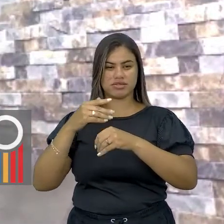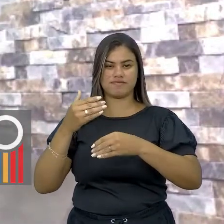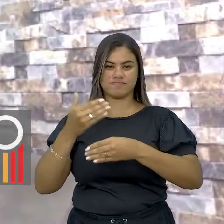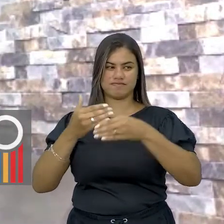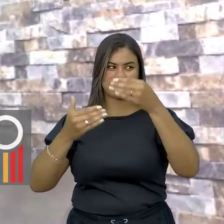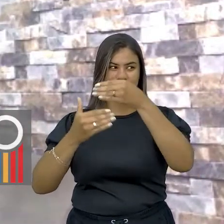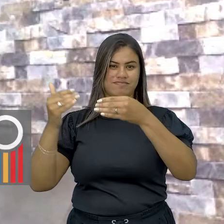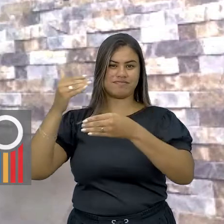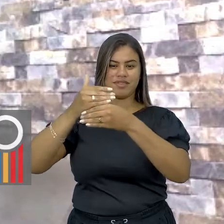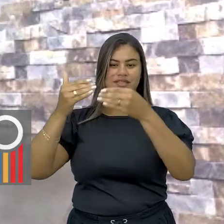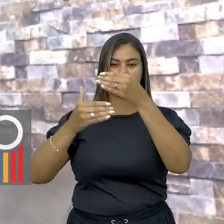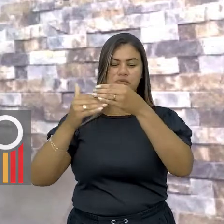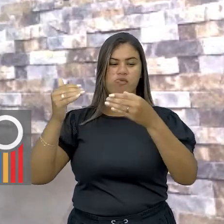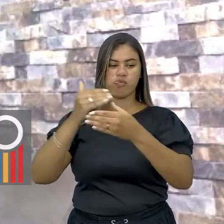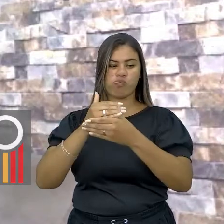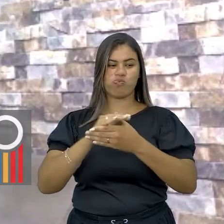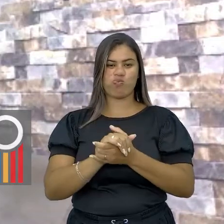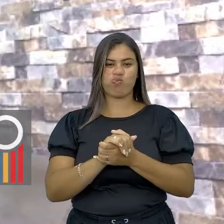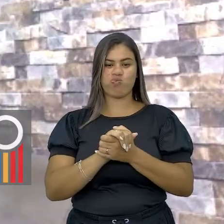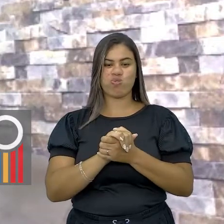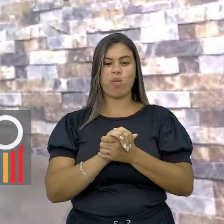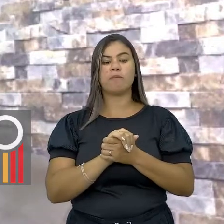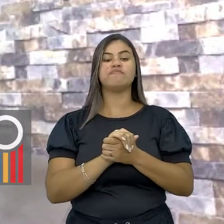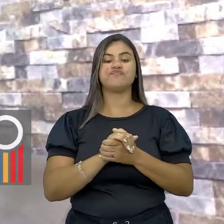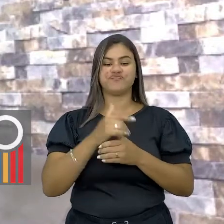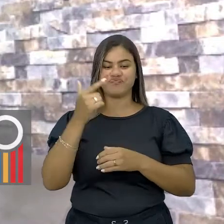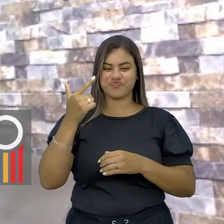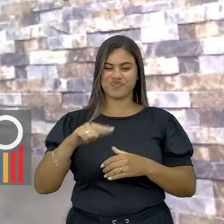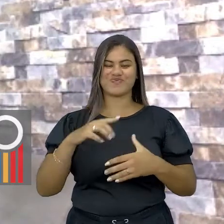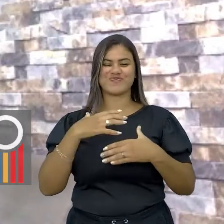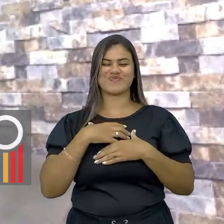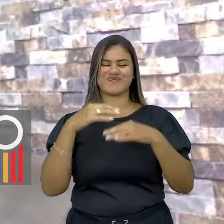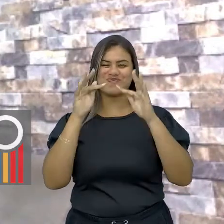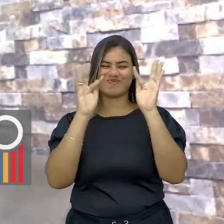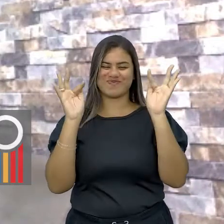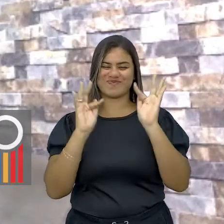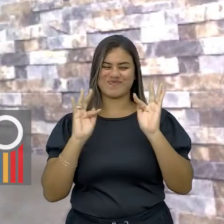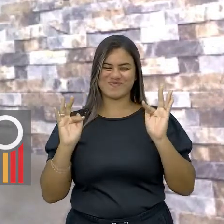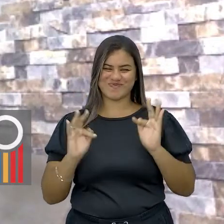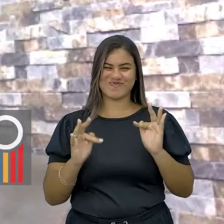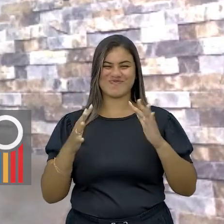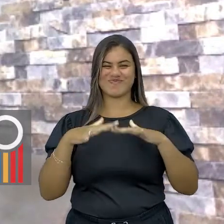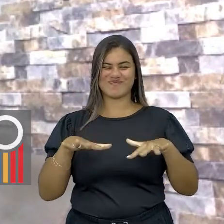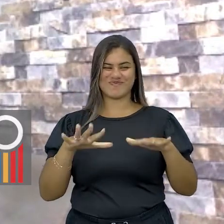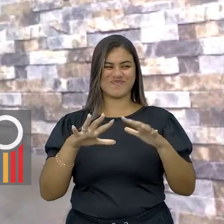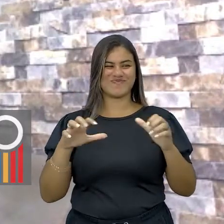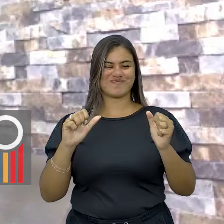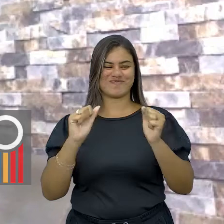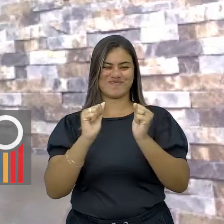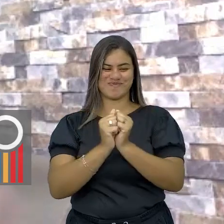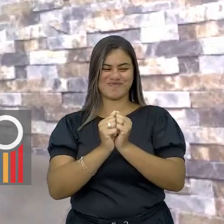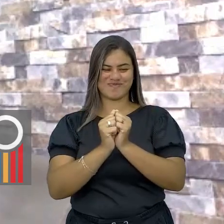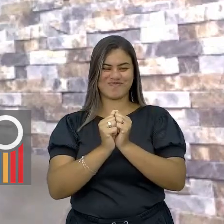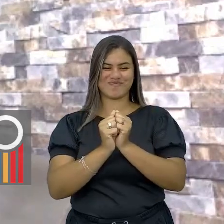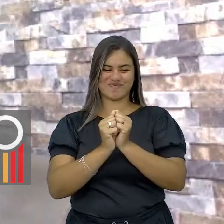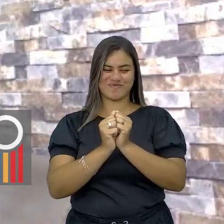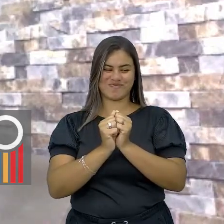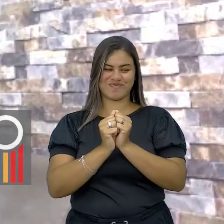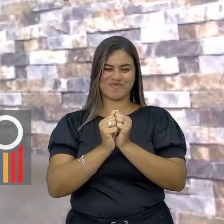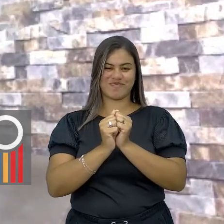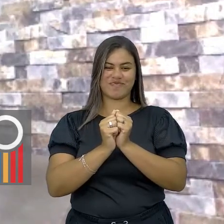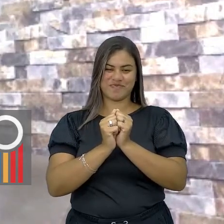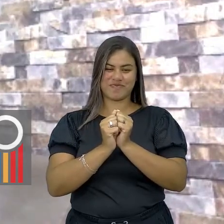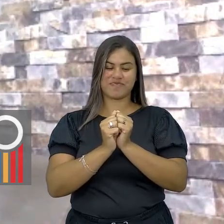tijolos. Mais uma vez, então, eu ressalto, né, minha felicidade em poder estar aqui com todos vocês e espero que vocês